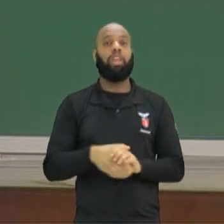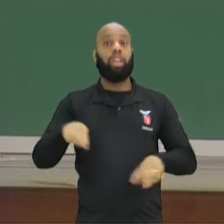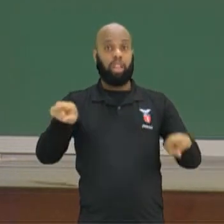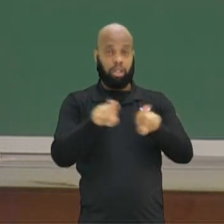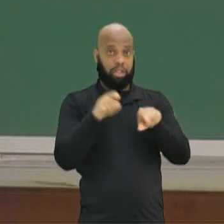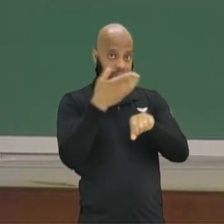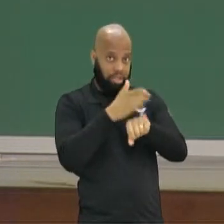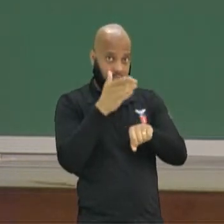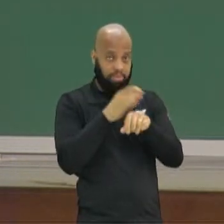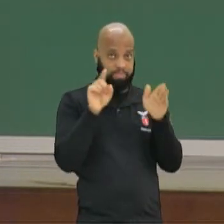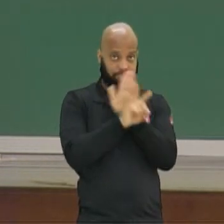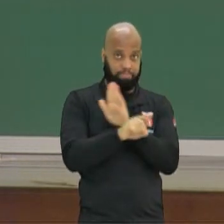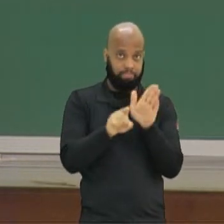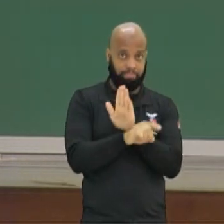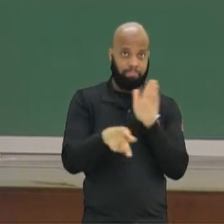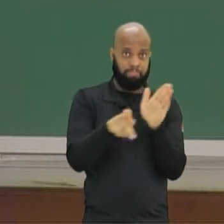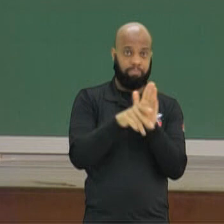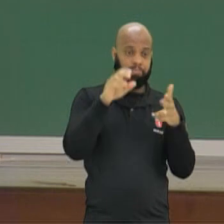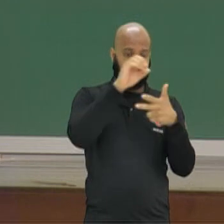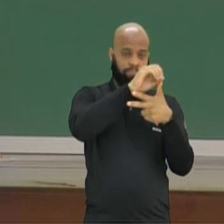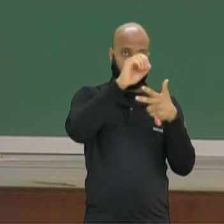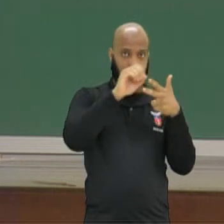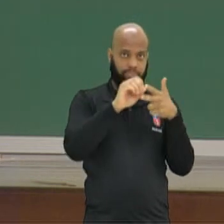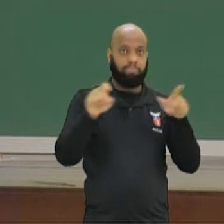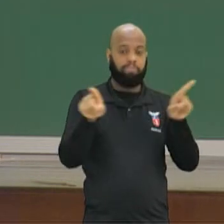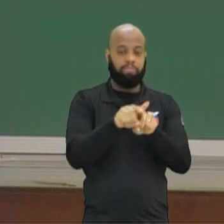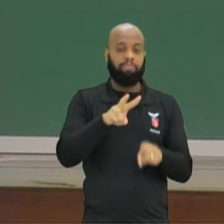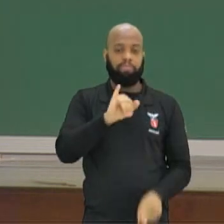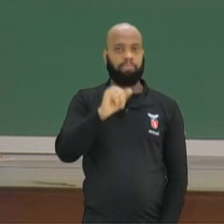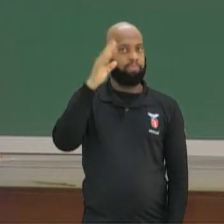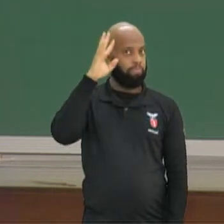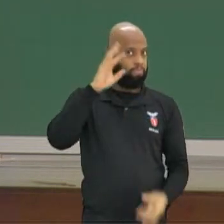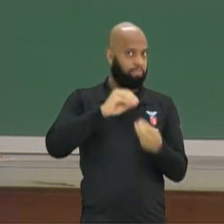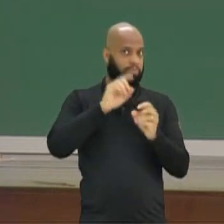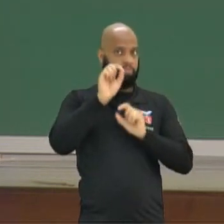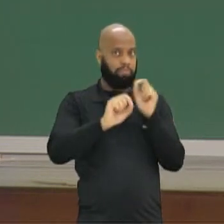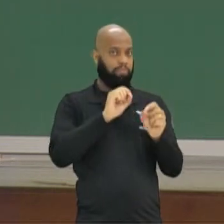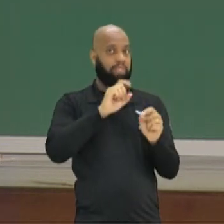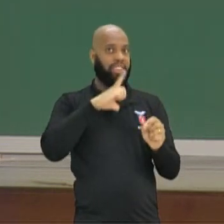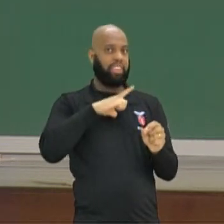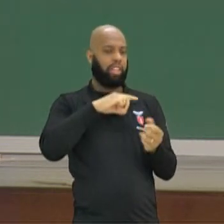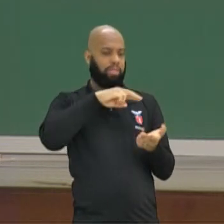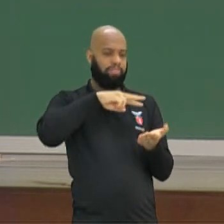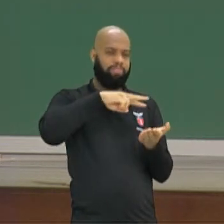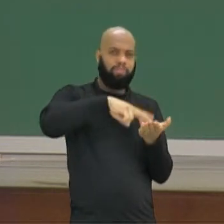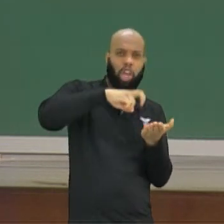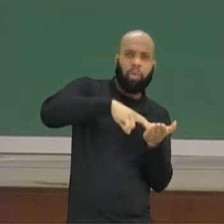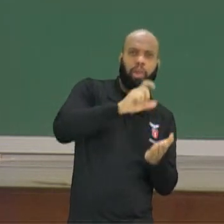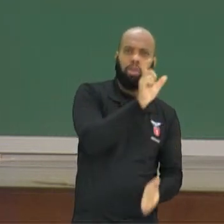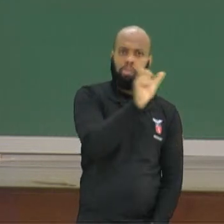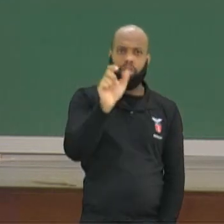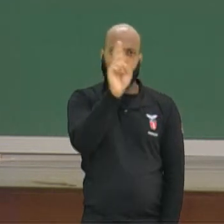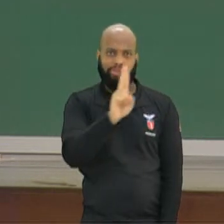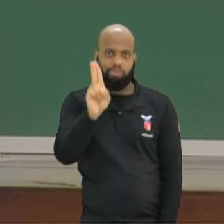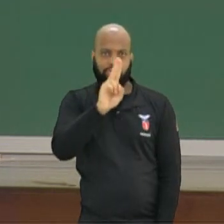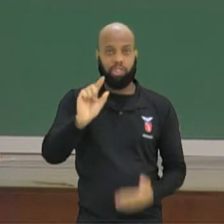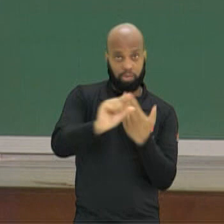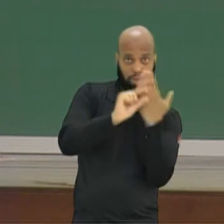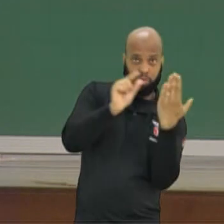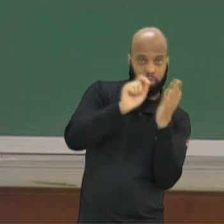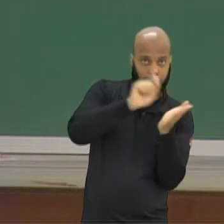Praticando questões do Enem. Vamos entender os vocábulos usados pelo autor, né? João Cabral de Melo